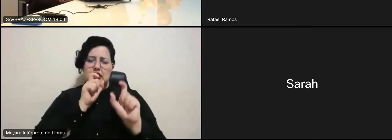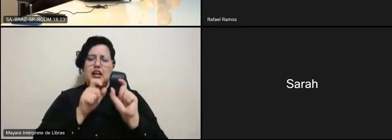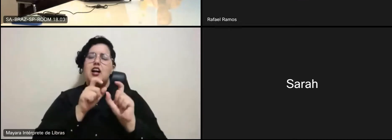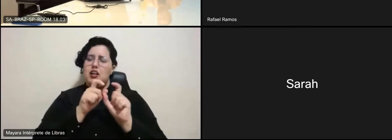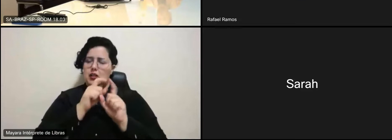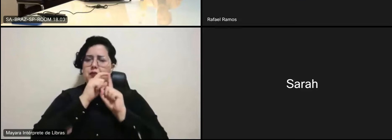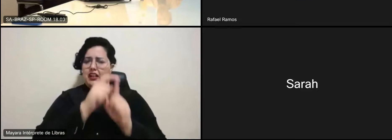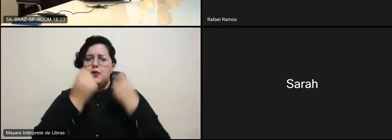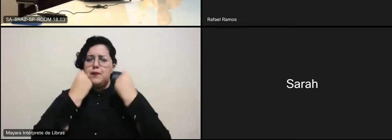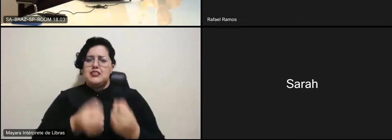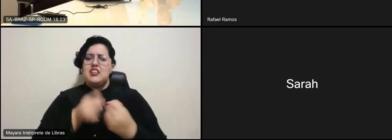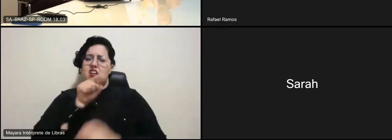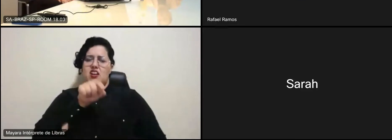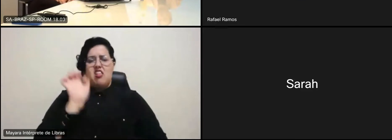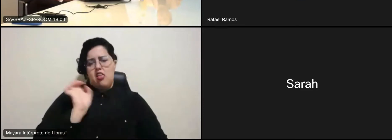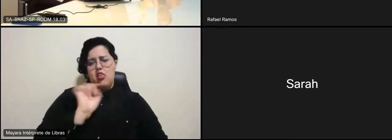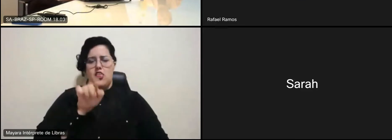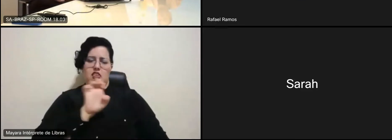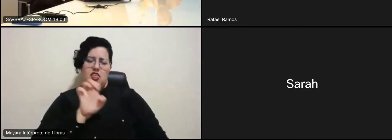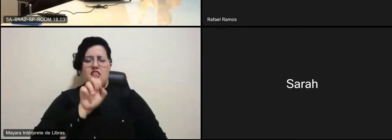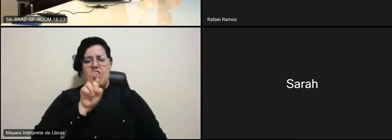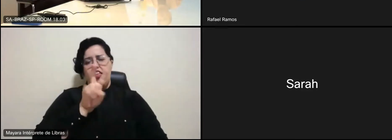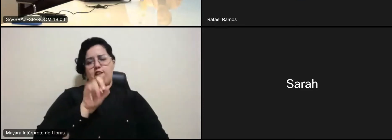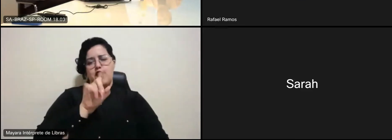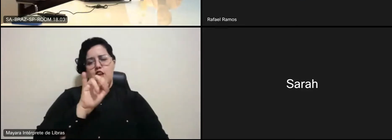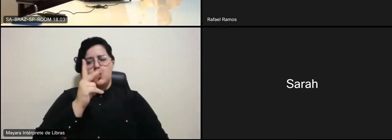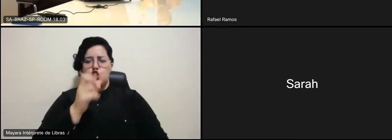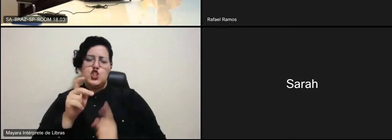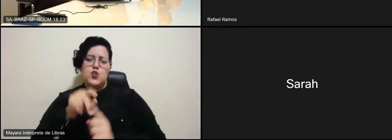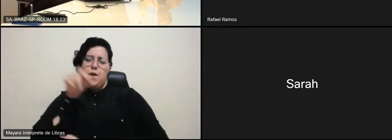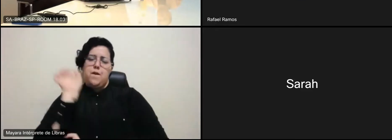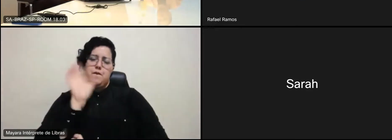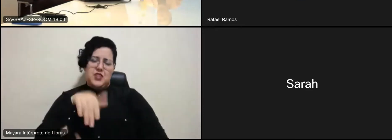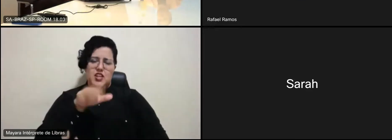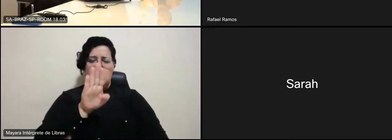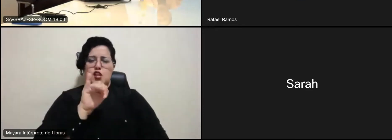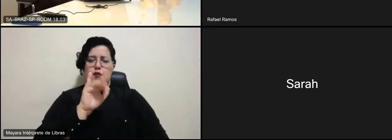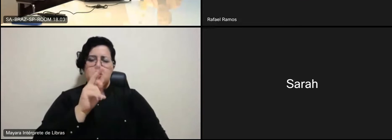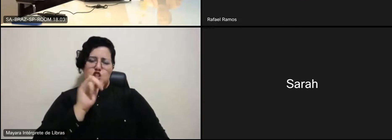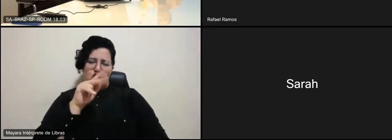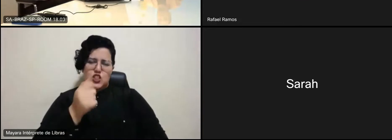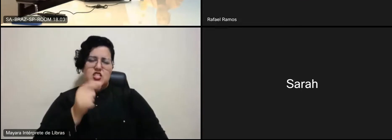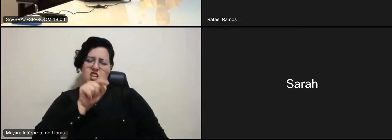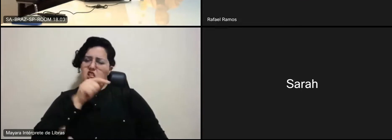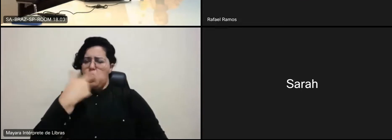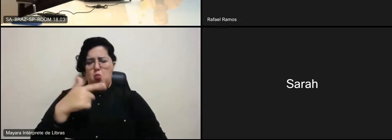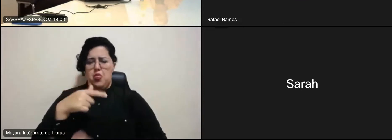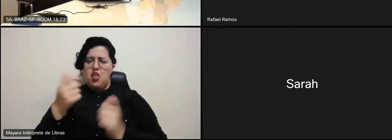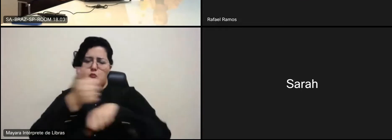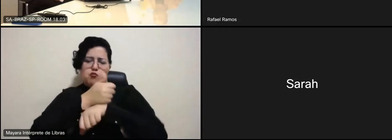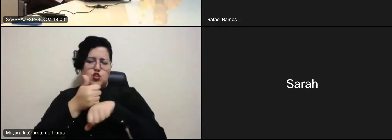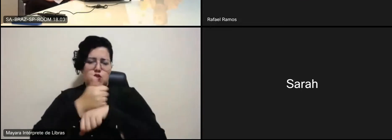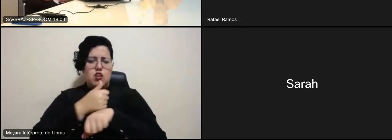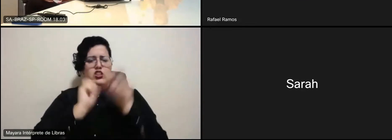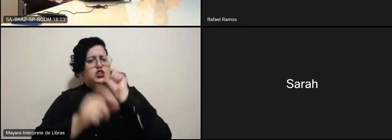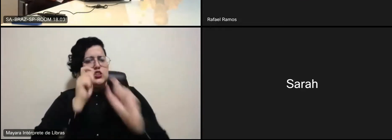aspas, viadinho, bichinha, eu não tinha capacidade de fazer aquele projeto, não tinha capacidade de estar ali, e